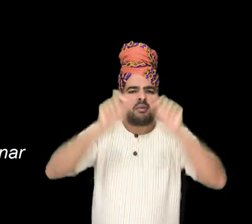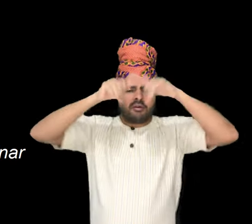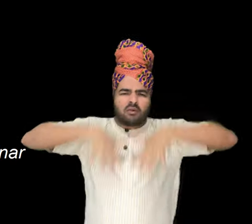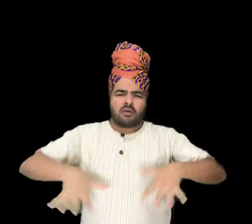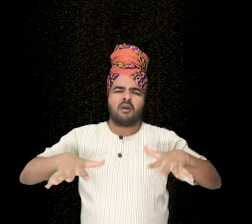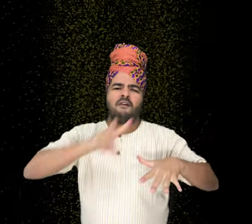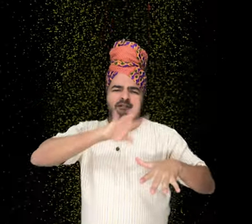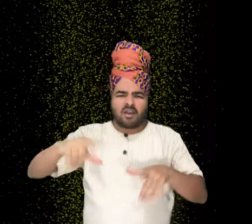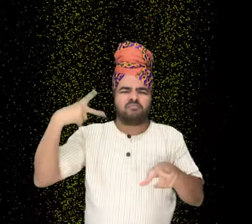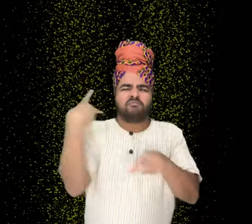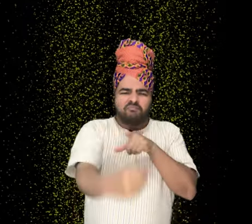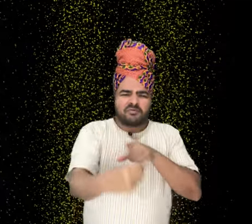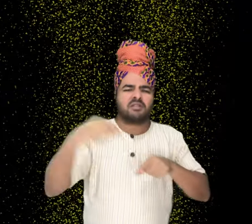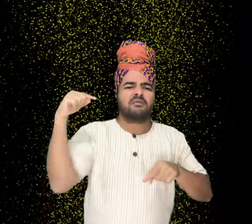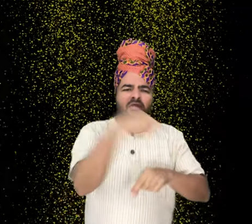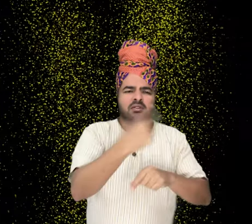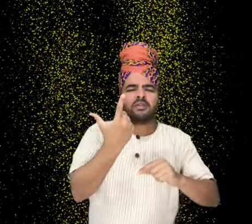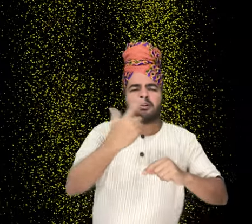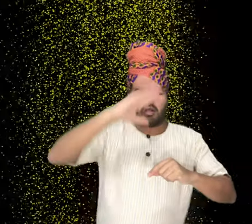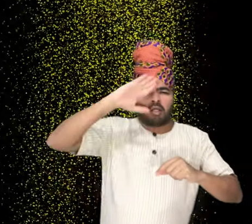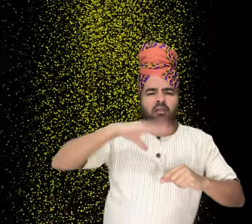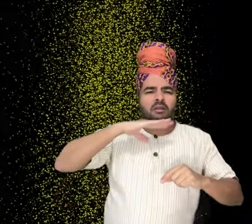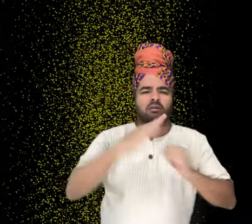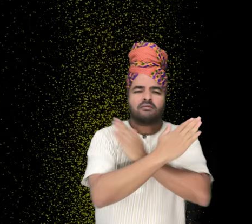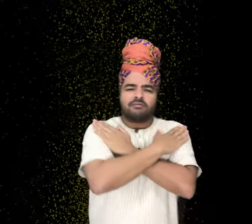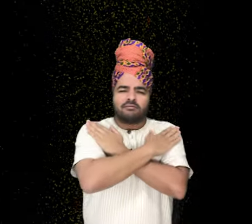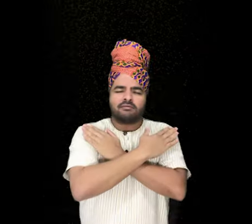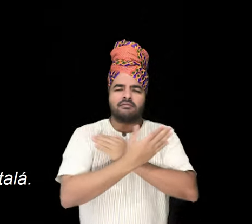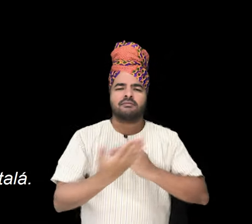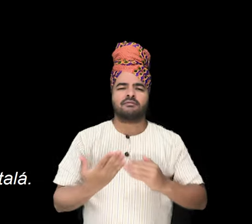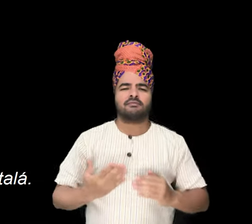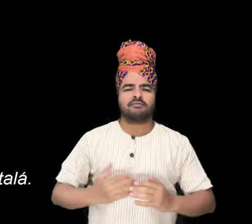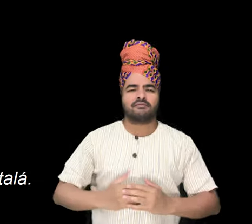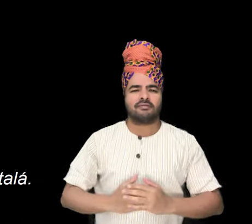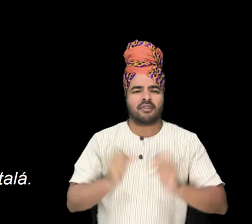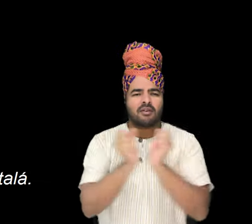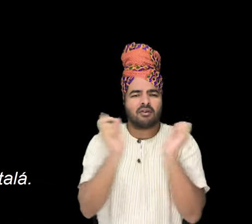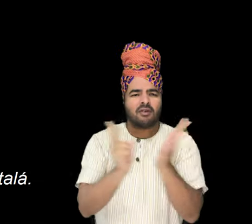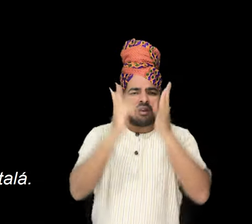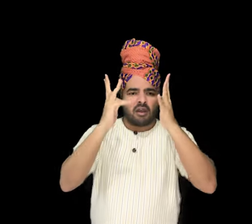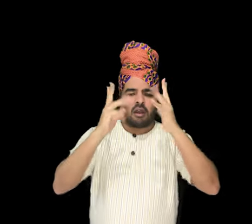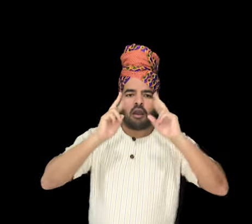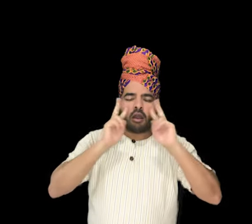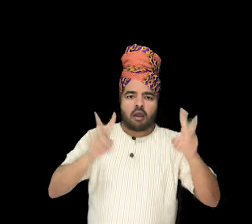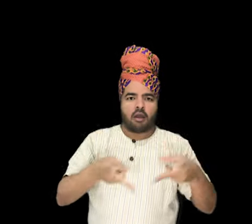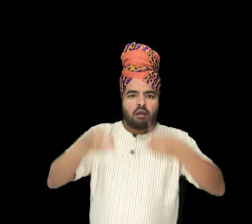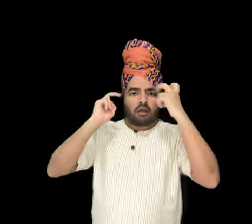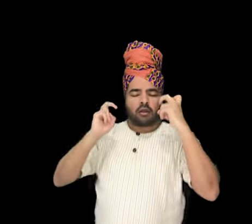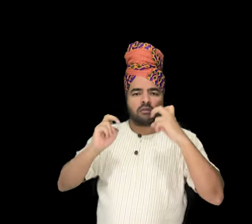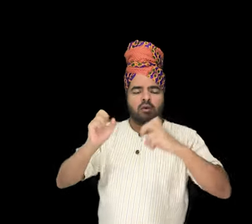terminar febre Omolú vencer a chuva de areia amarela EA desperta